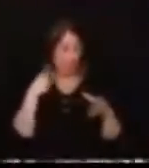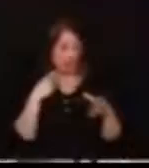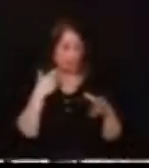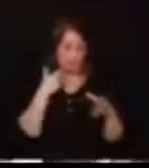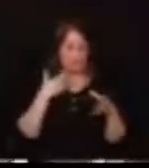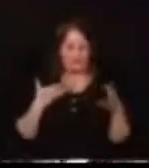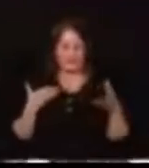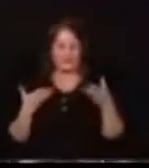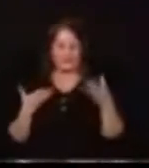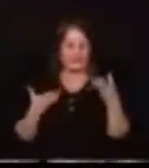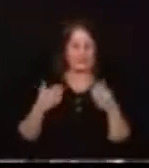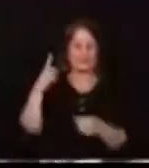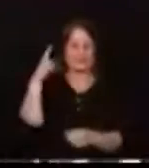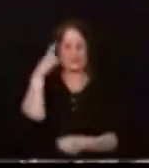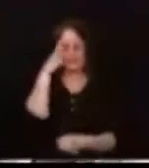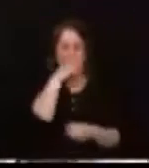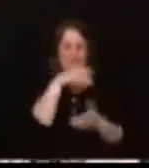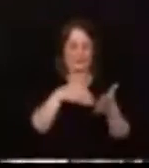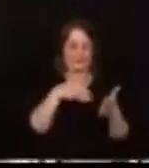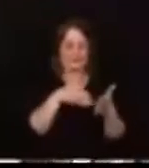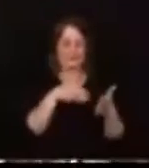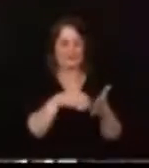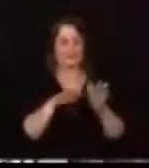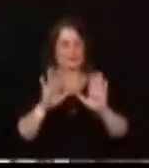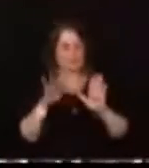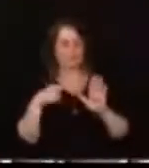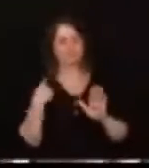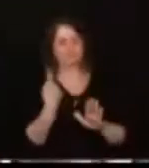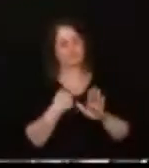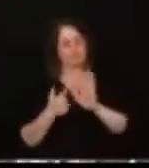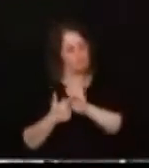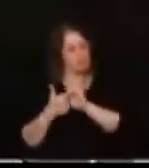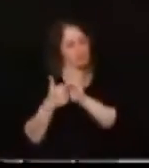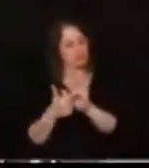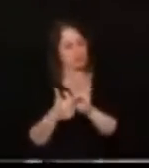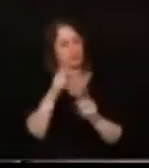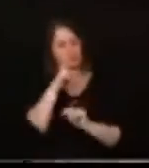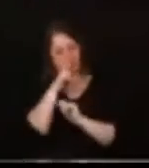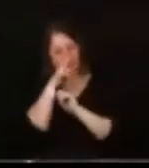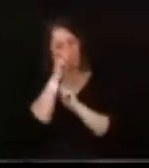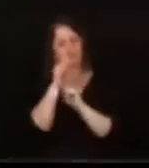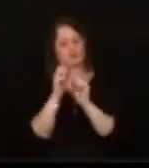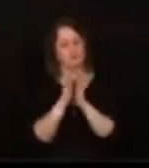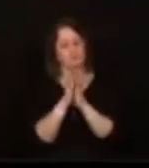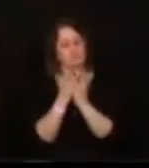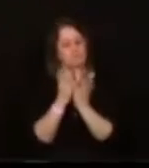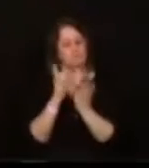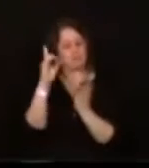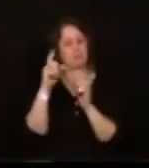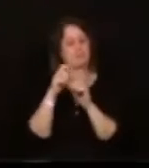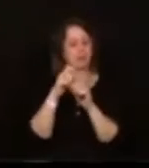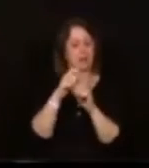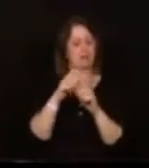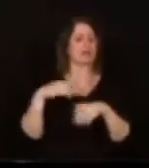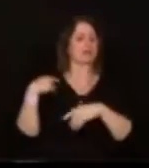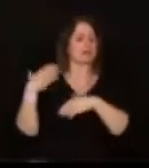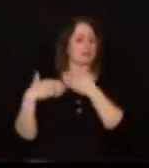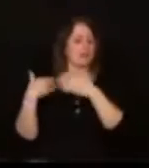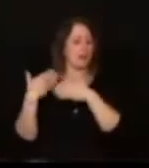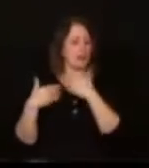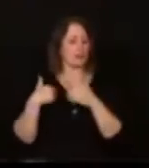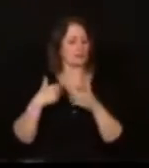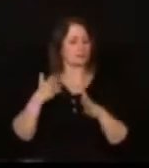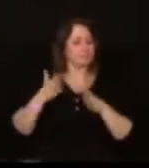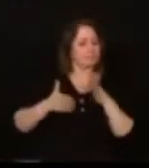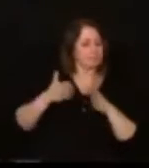passagem. Mostramos a força da palavra. Depois entramos numa outra